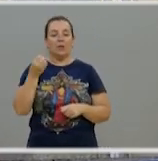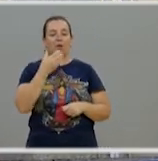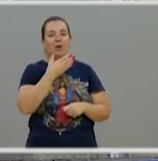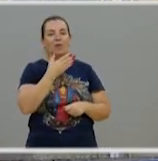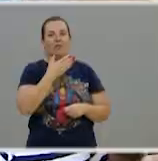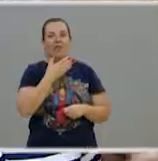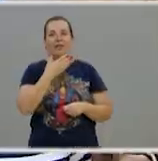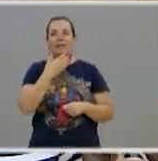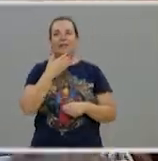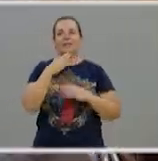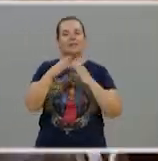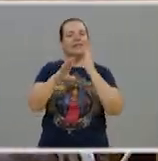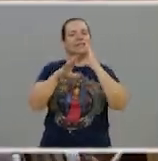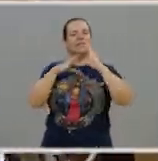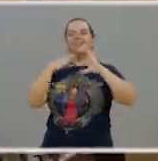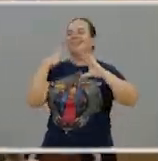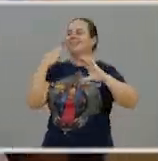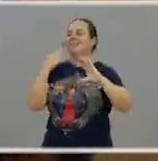uma nova